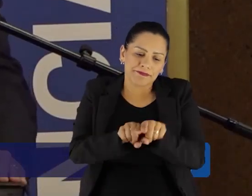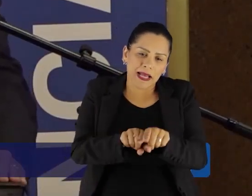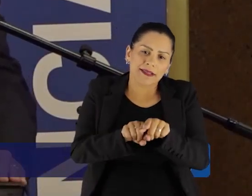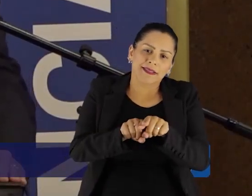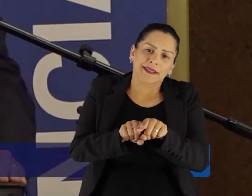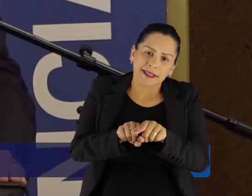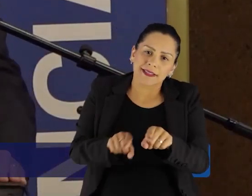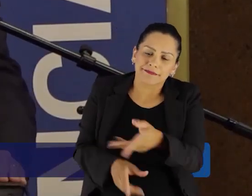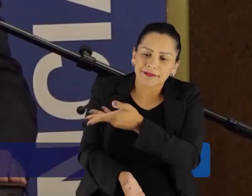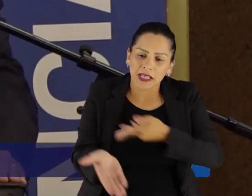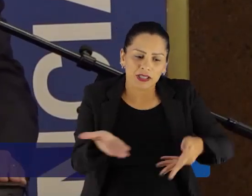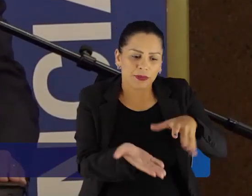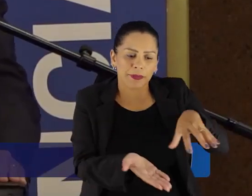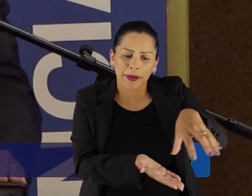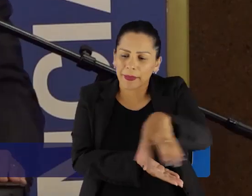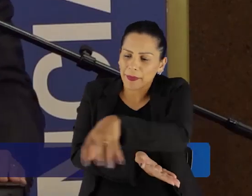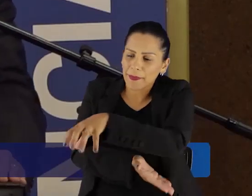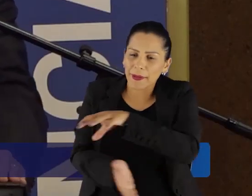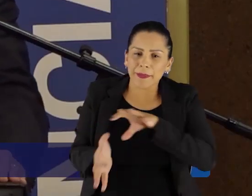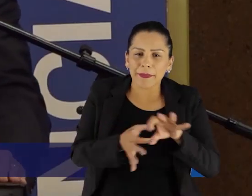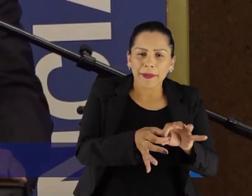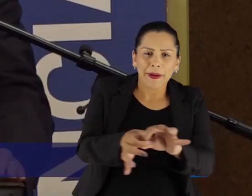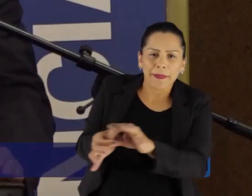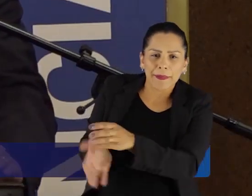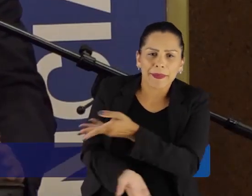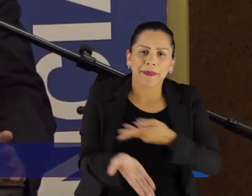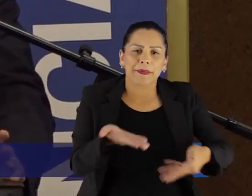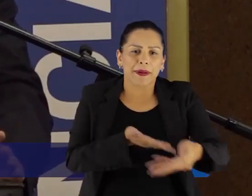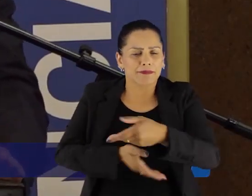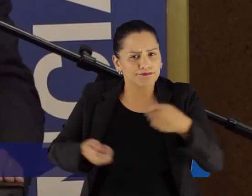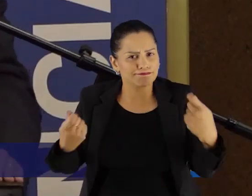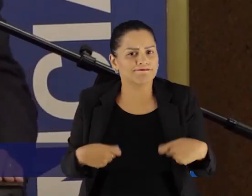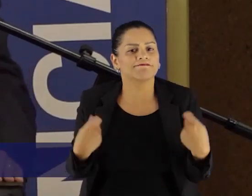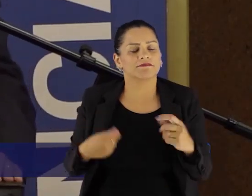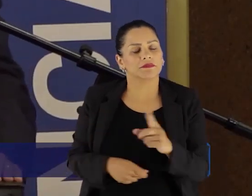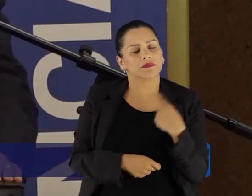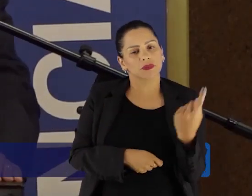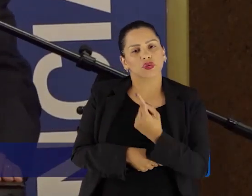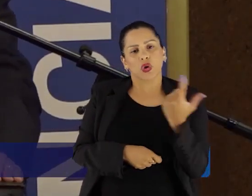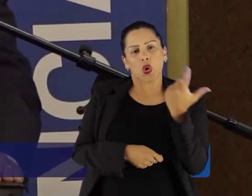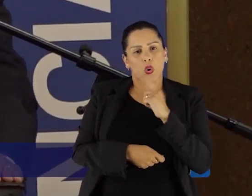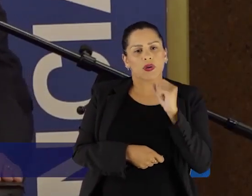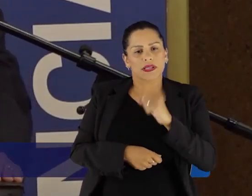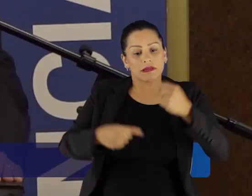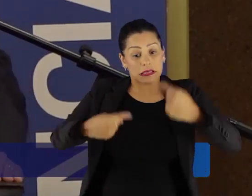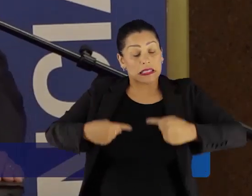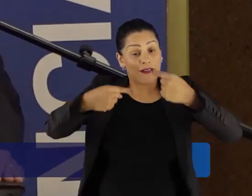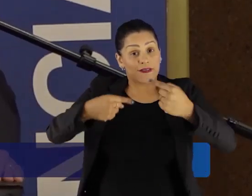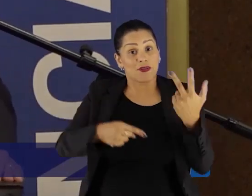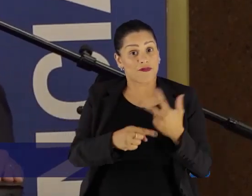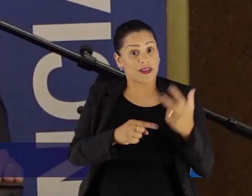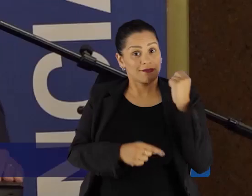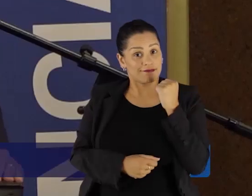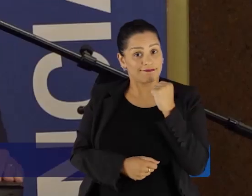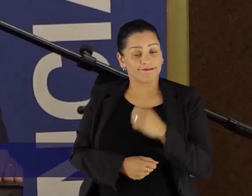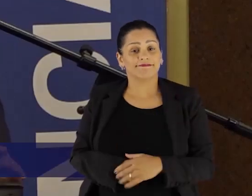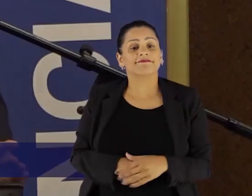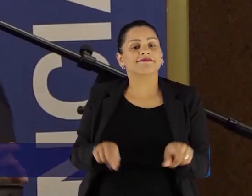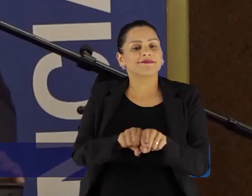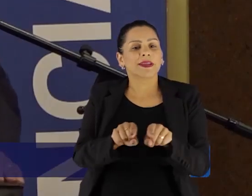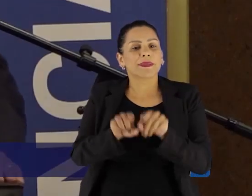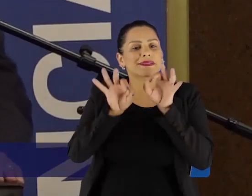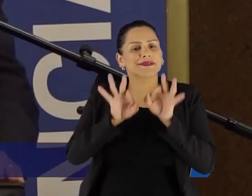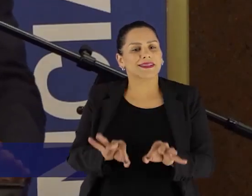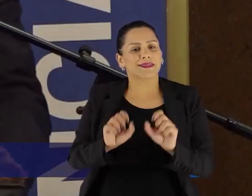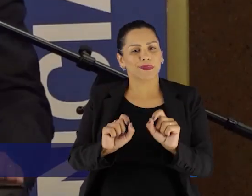relacionamento institucional necessário para que nós pudéssemos enfrentar esse momento desafiador e também a